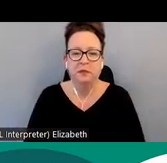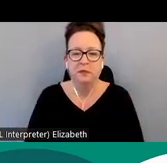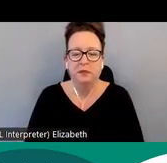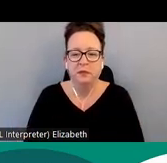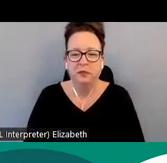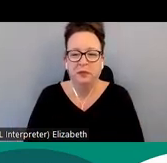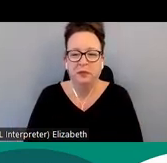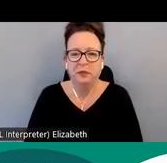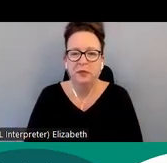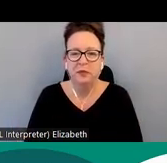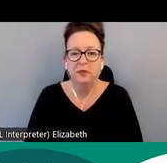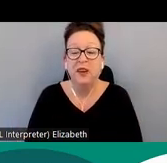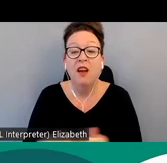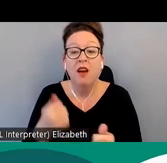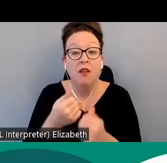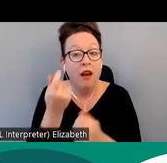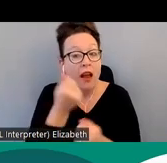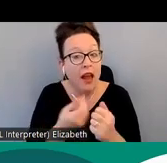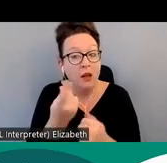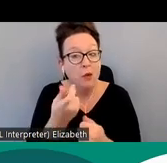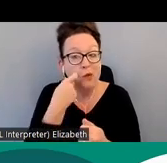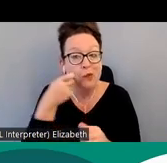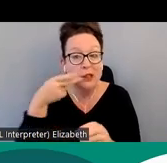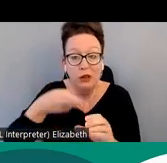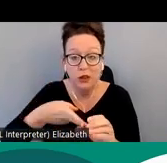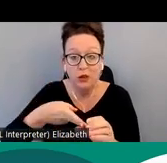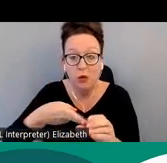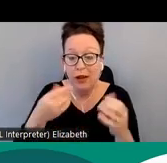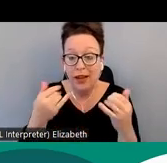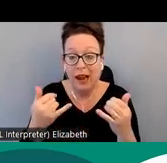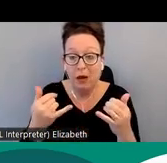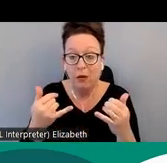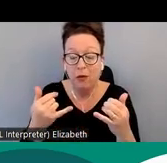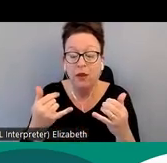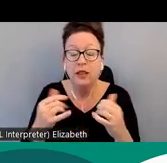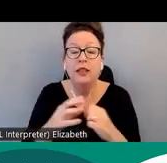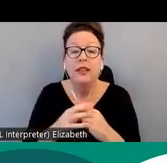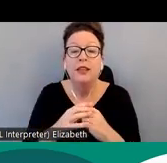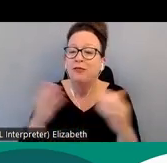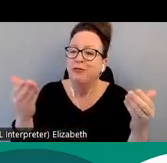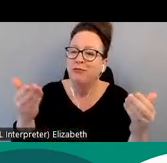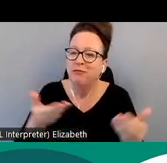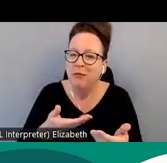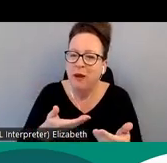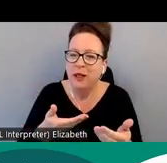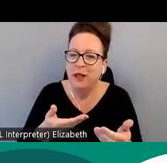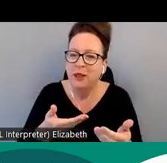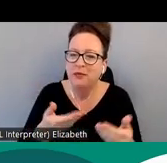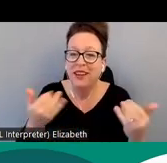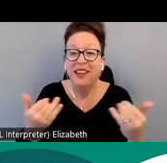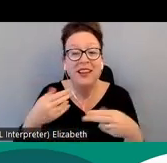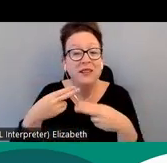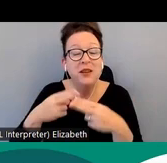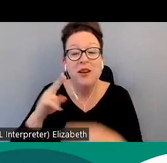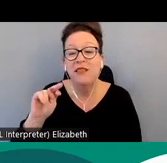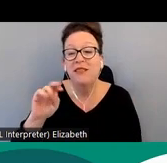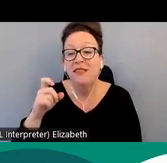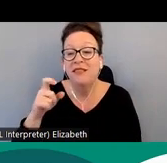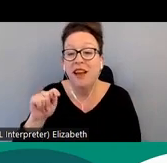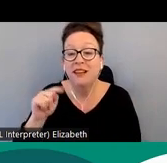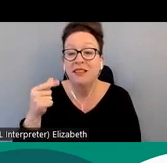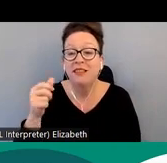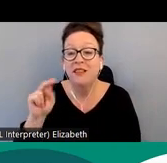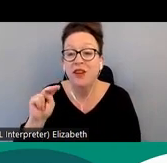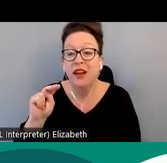Thank you. And for anyone who's joining us now, welcome to the NextGen Careers Overview